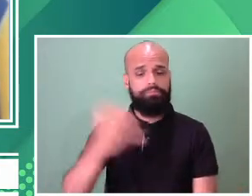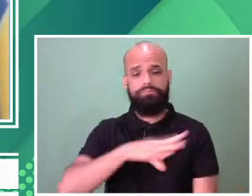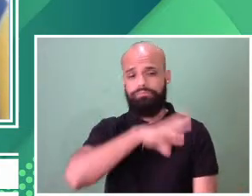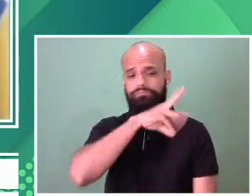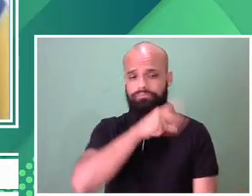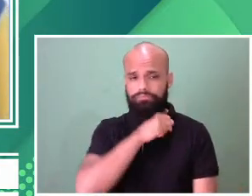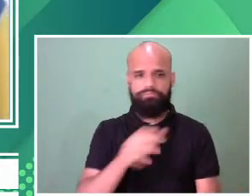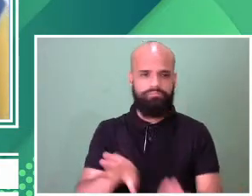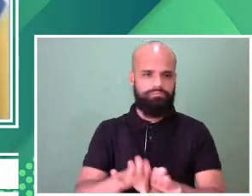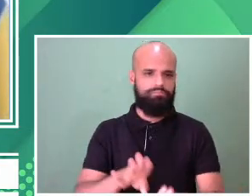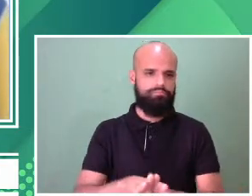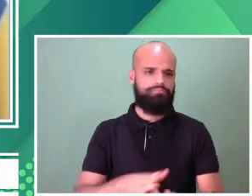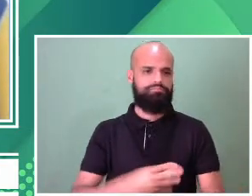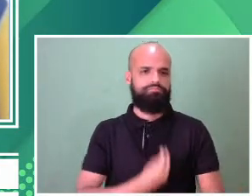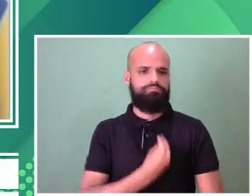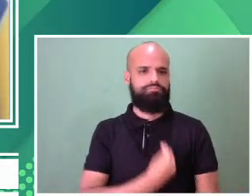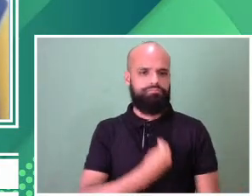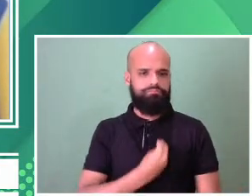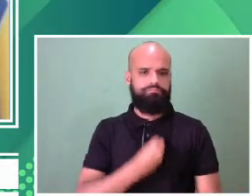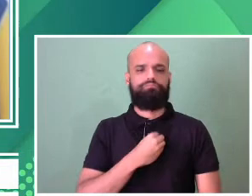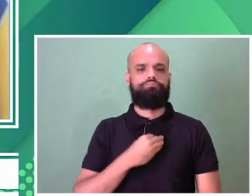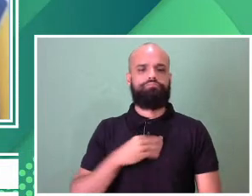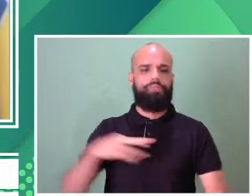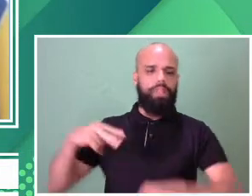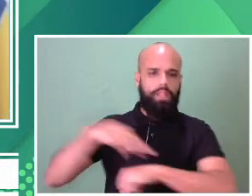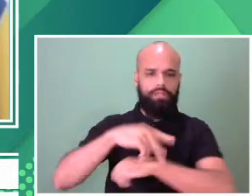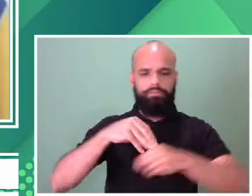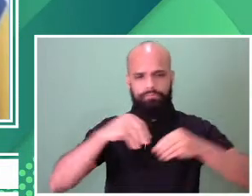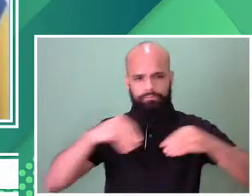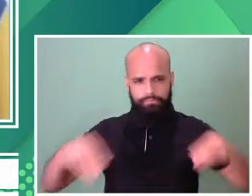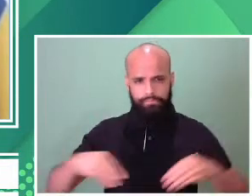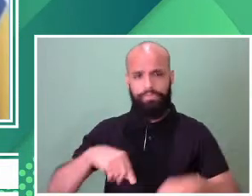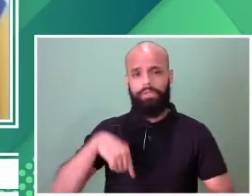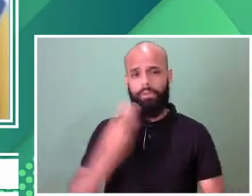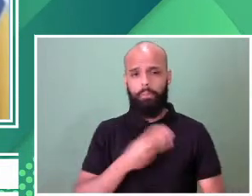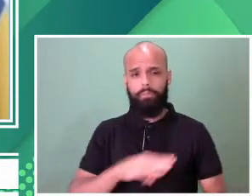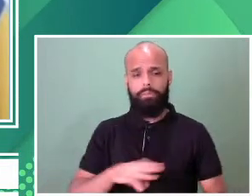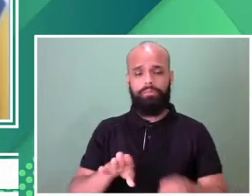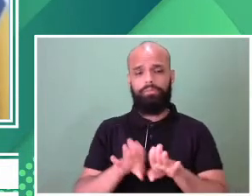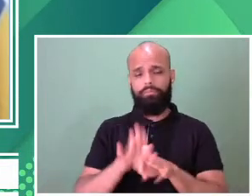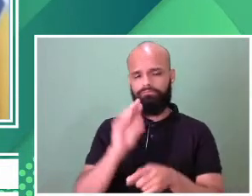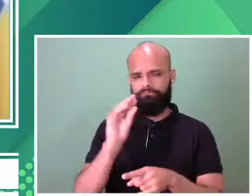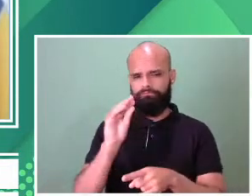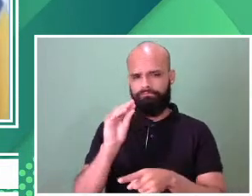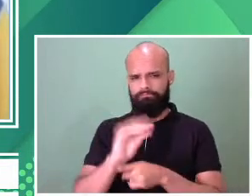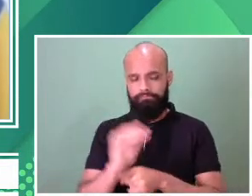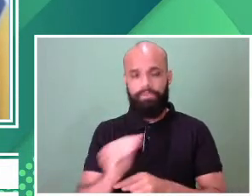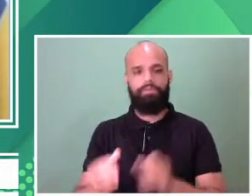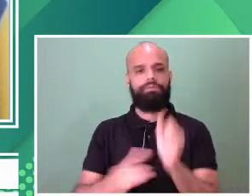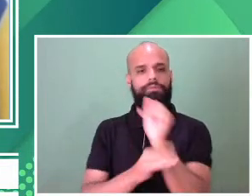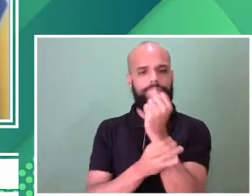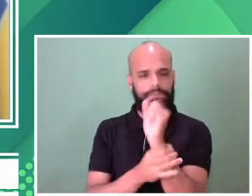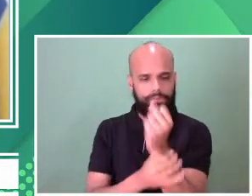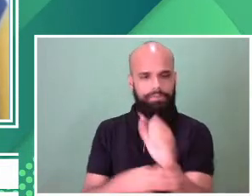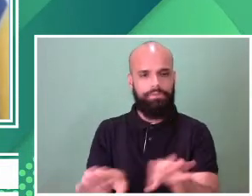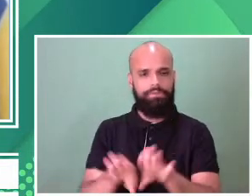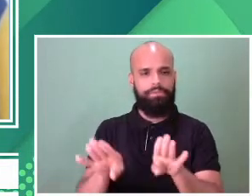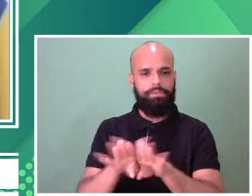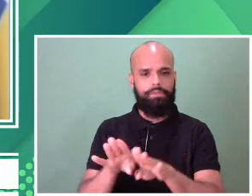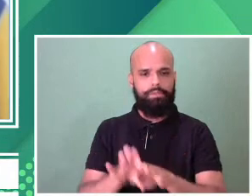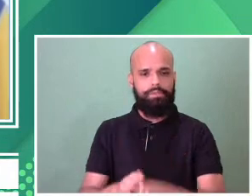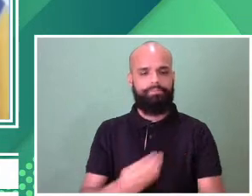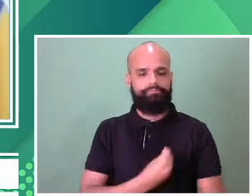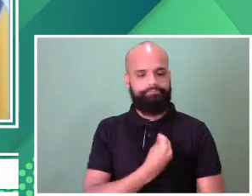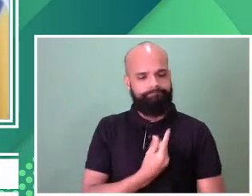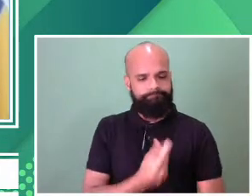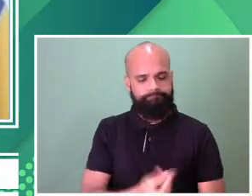seres viventes sobre essa terra na missão de garantir, de alguma forma, que tenhamos condições de viver